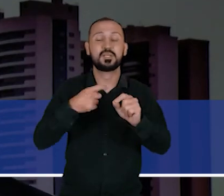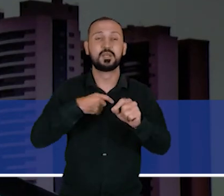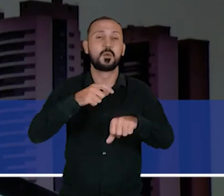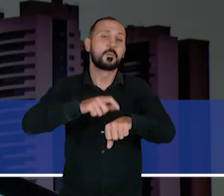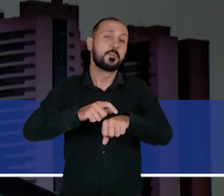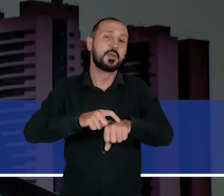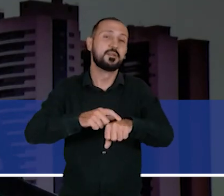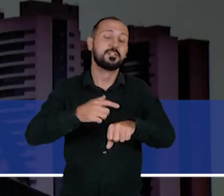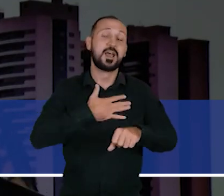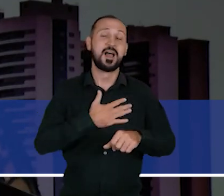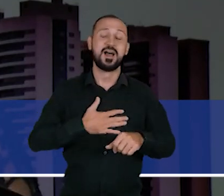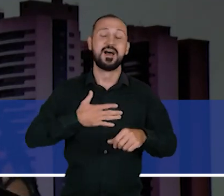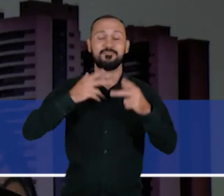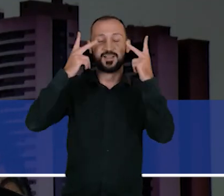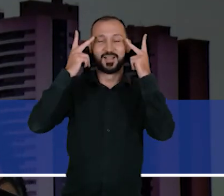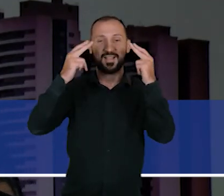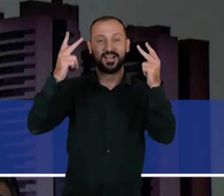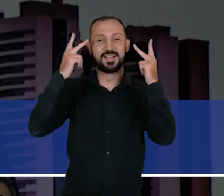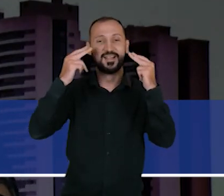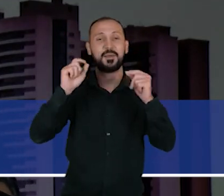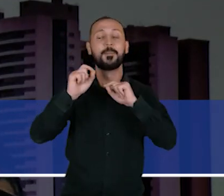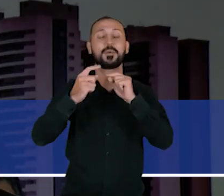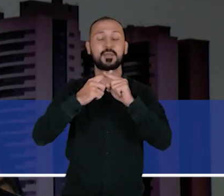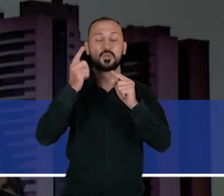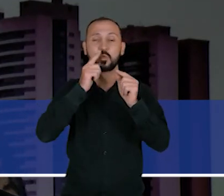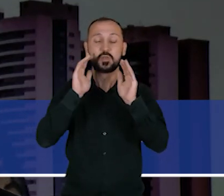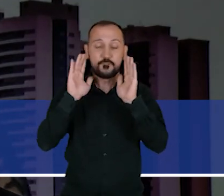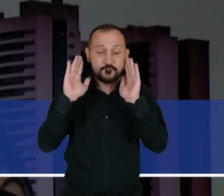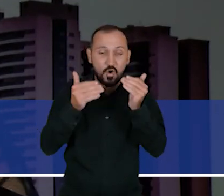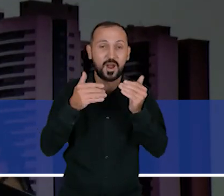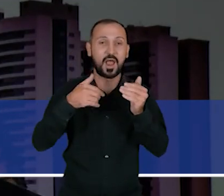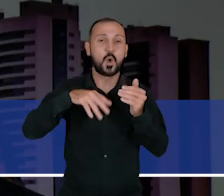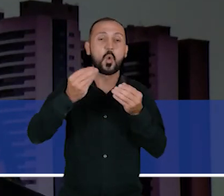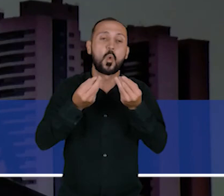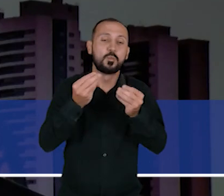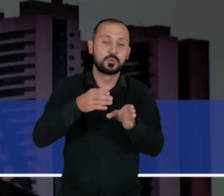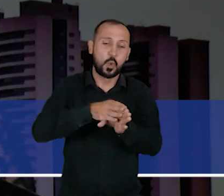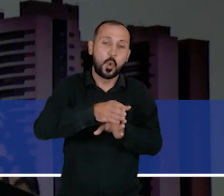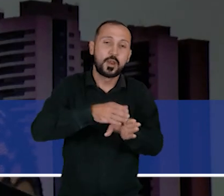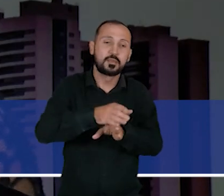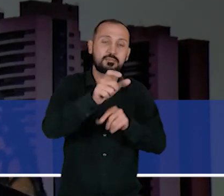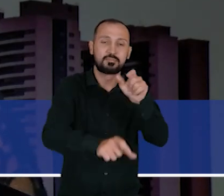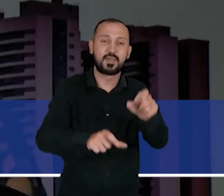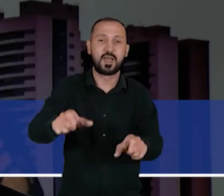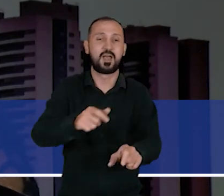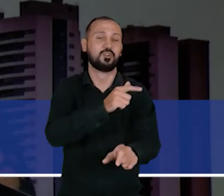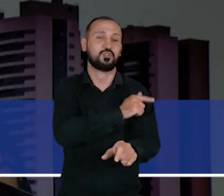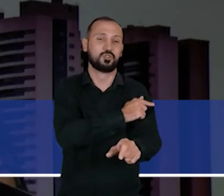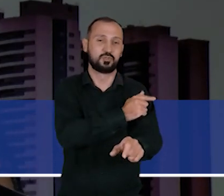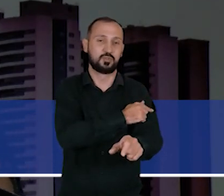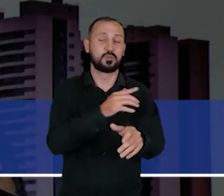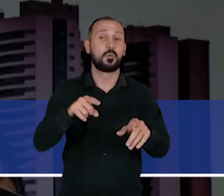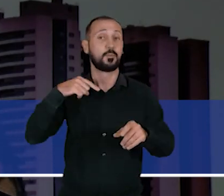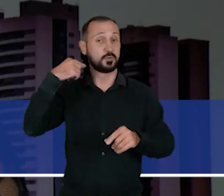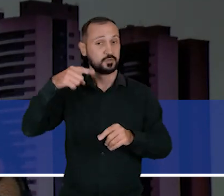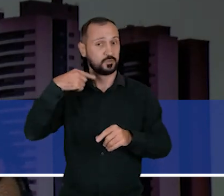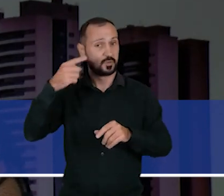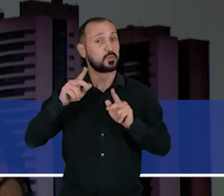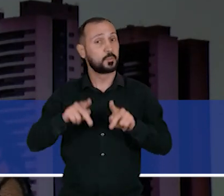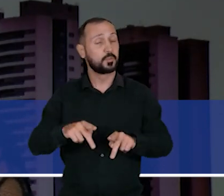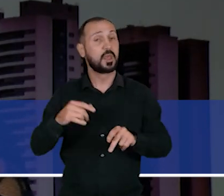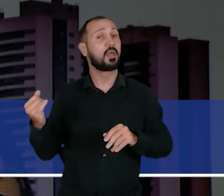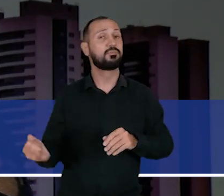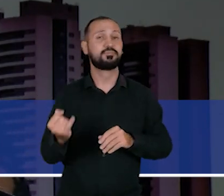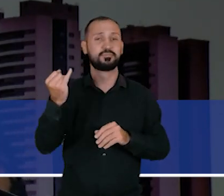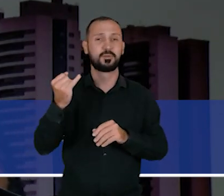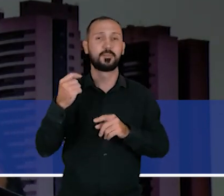permite o quê? Uma zona de conforto no sentido de você se direcionar, saber como orientar o gestor. Então, para os advogados públicos,